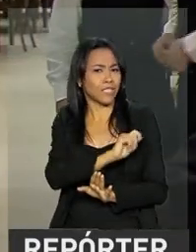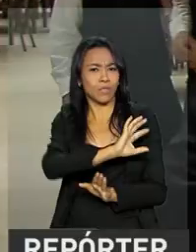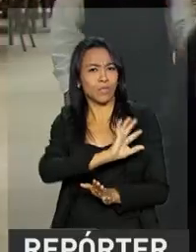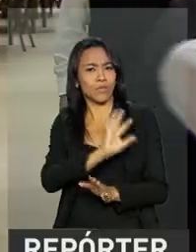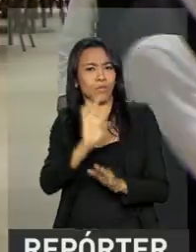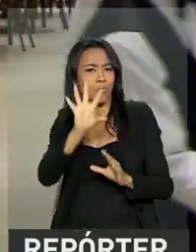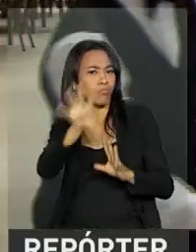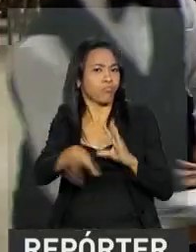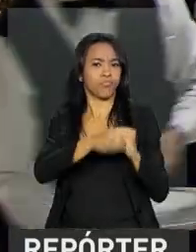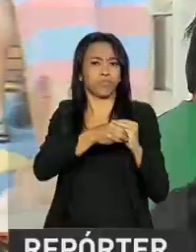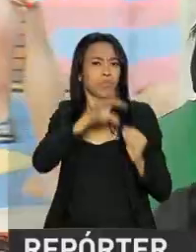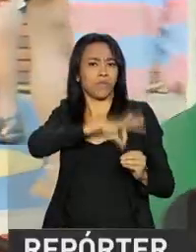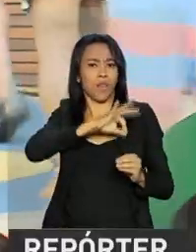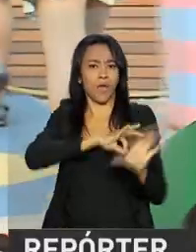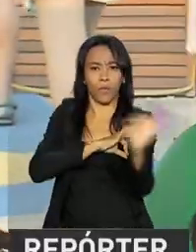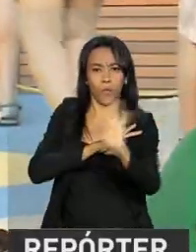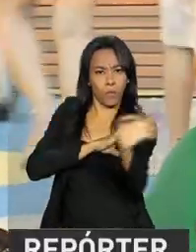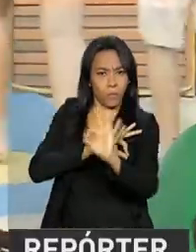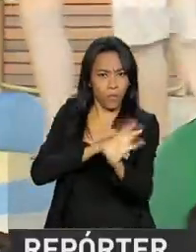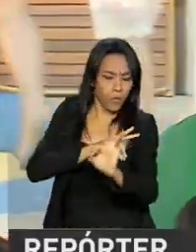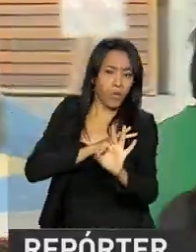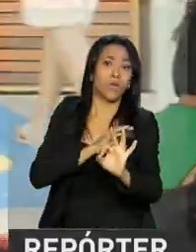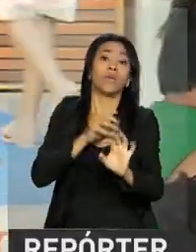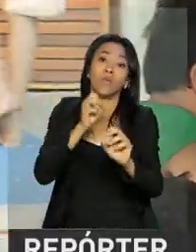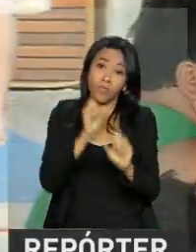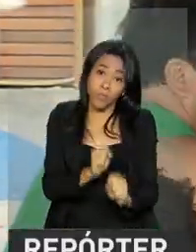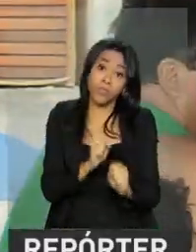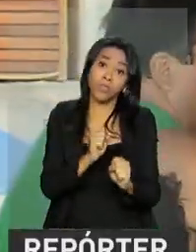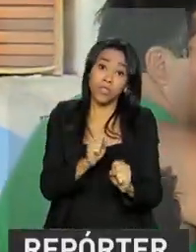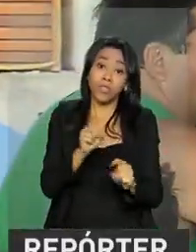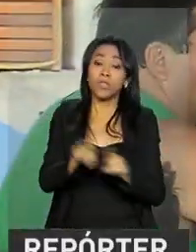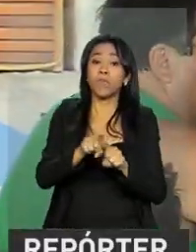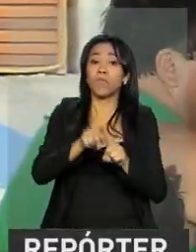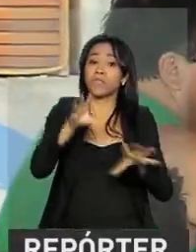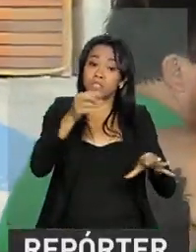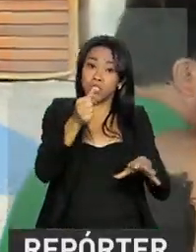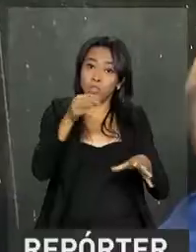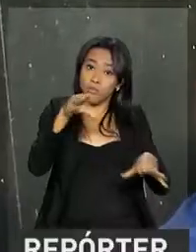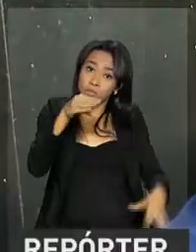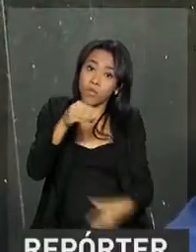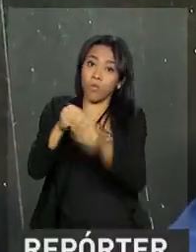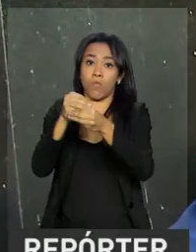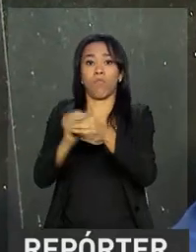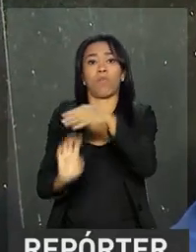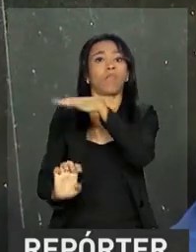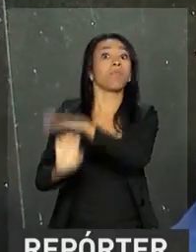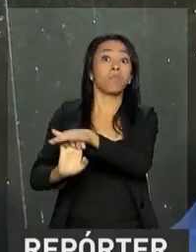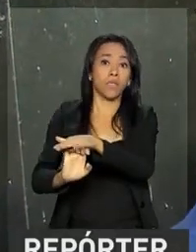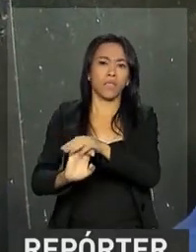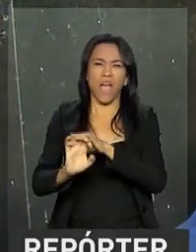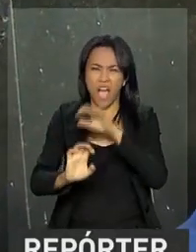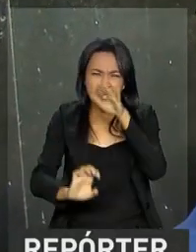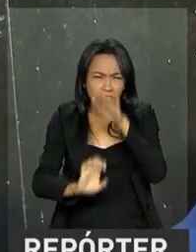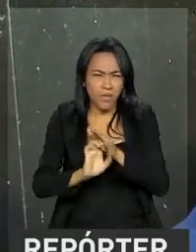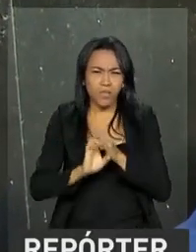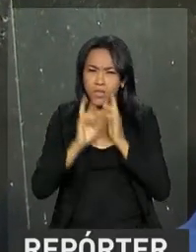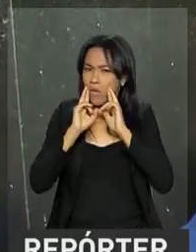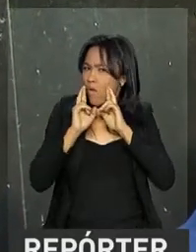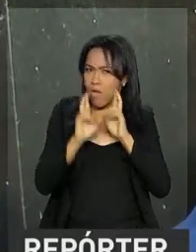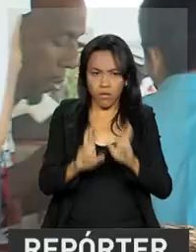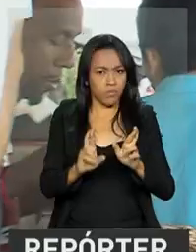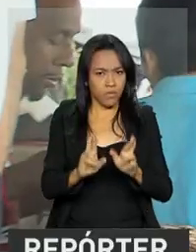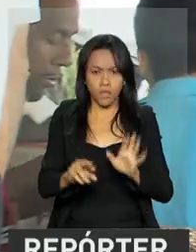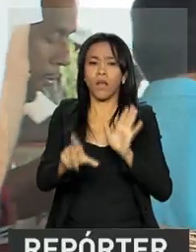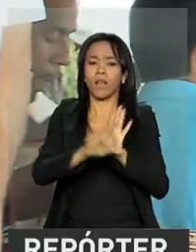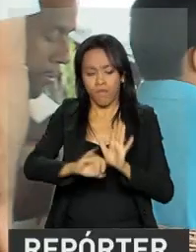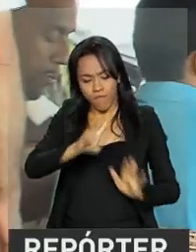no contra-cheque do empregado e ainda poderia ser incorporado ao faturamento da empresa. A empresa que descumprir a lei pode ter